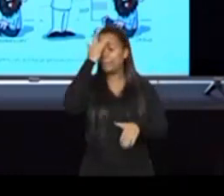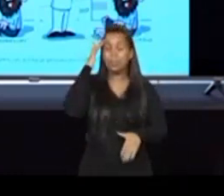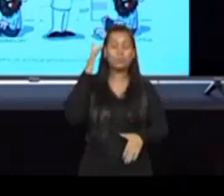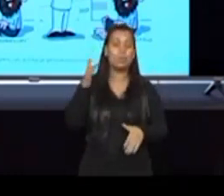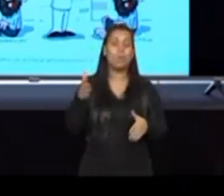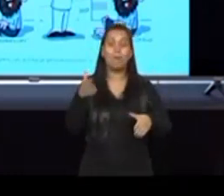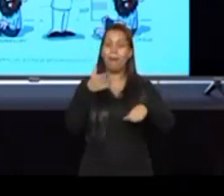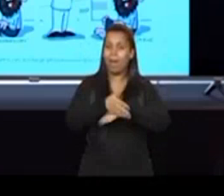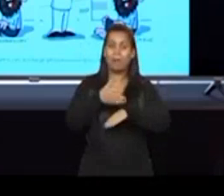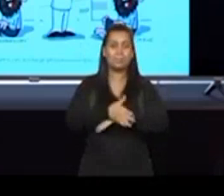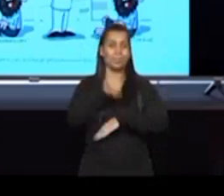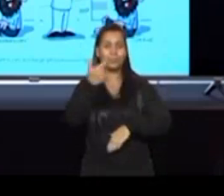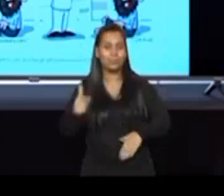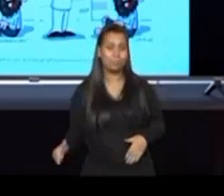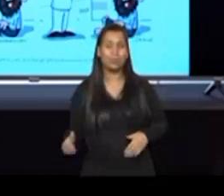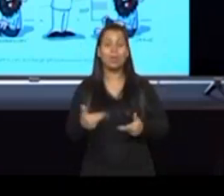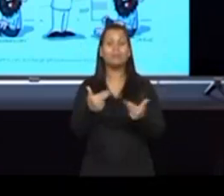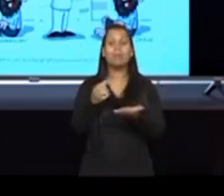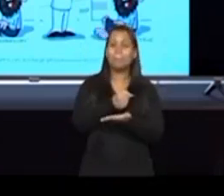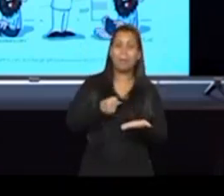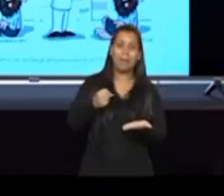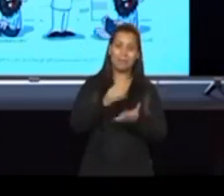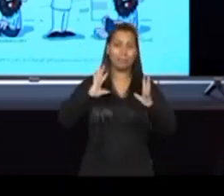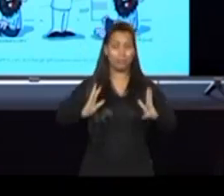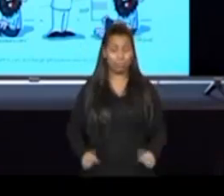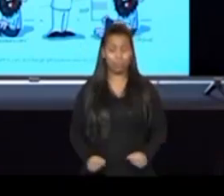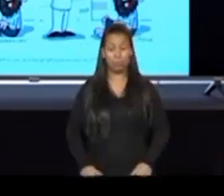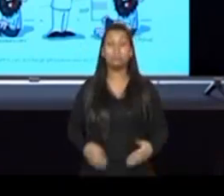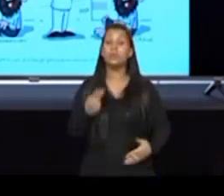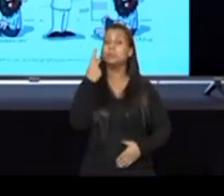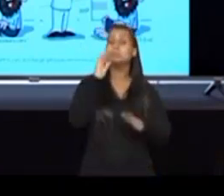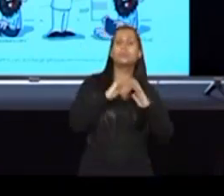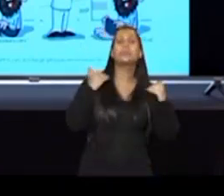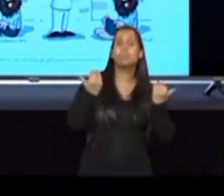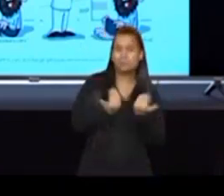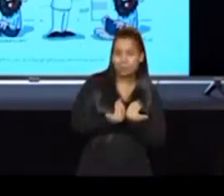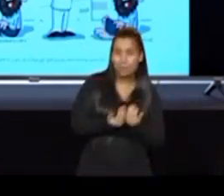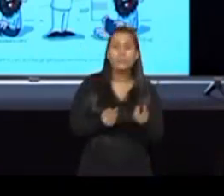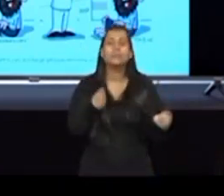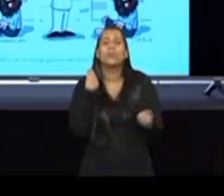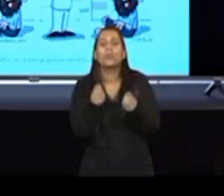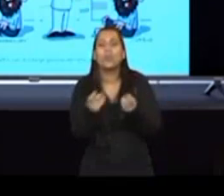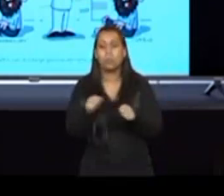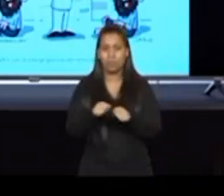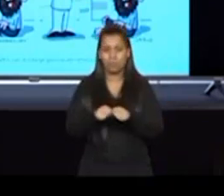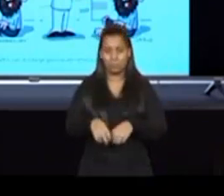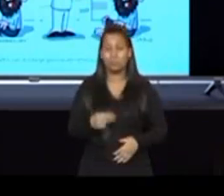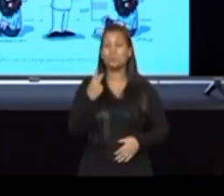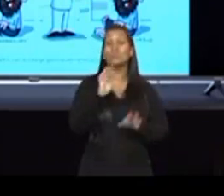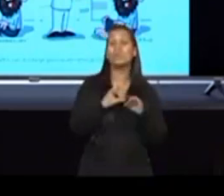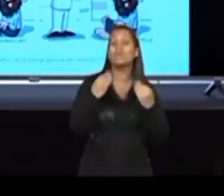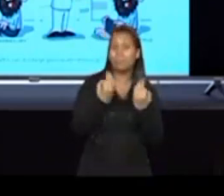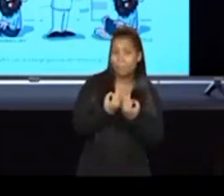ter acesso à condição básica de higiene ali. Então, a sua comunidade, né? Como que está agindo?